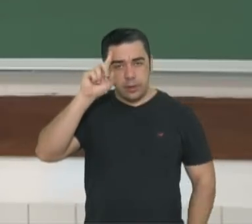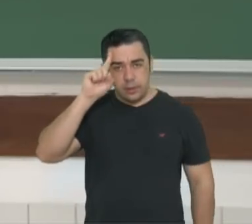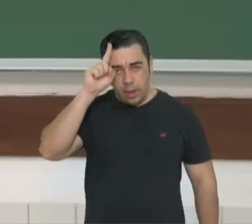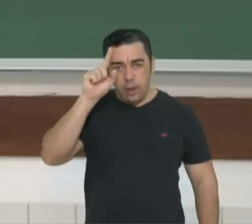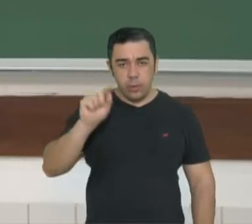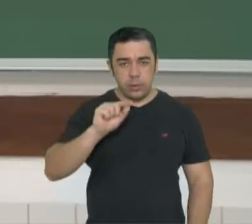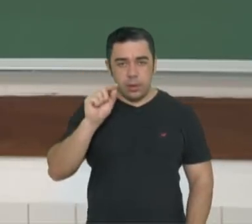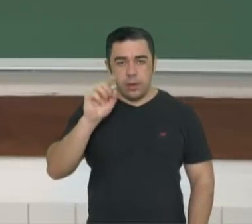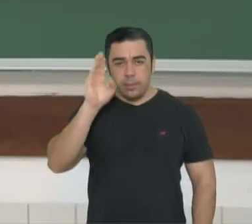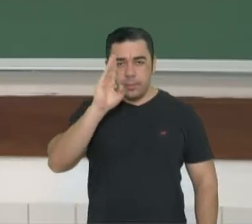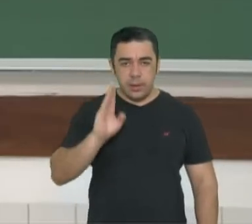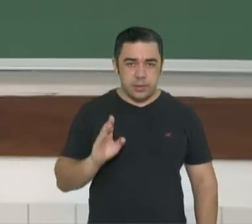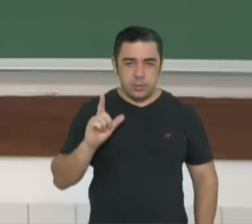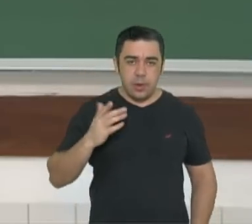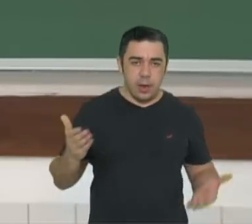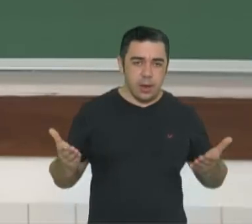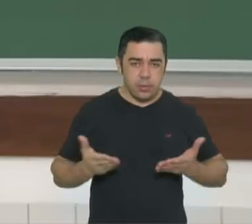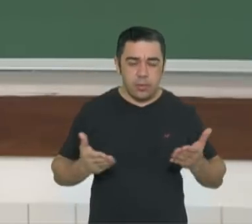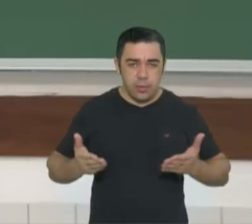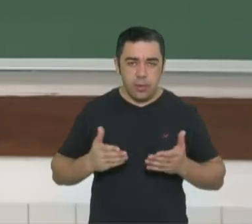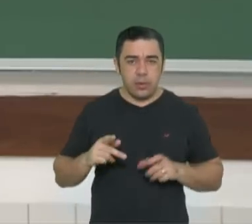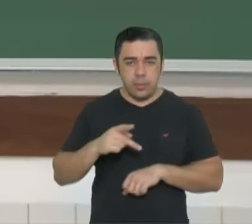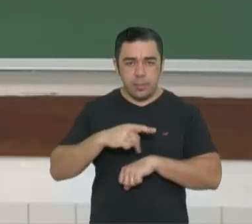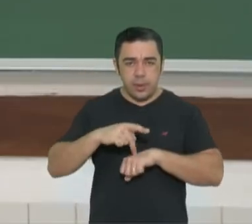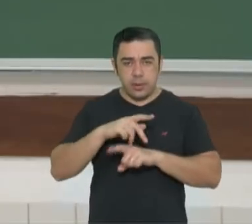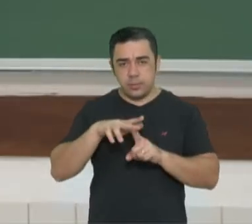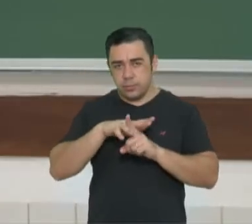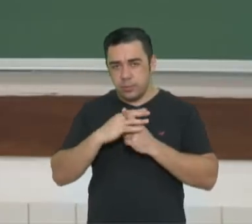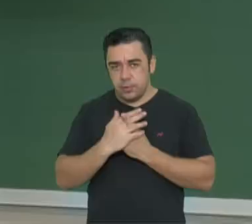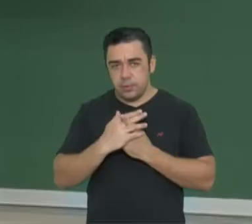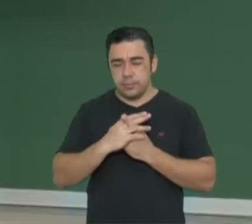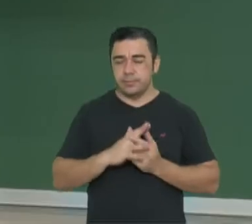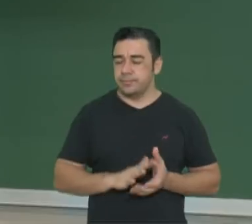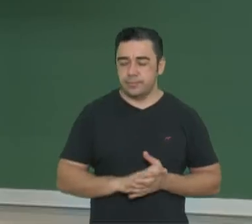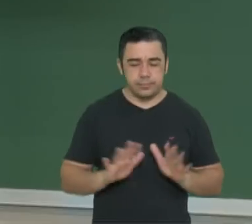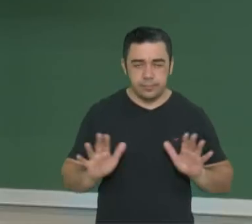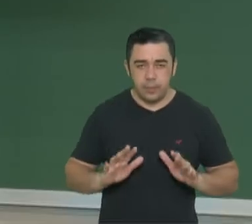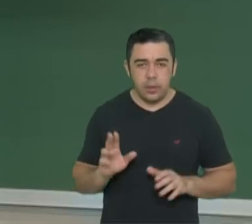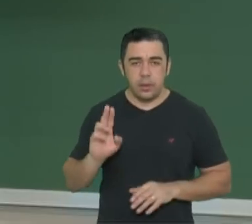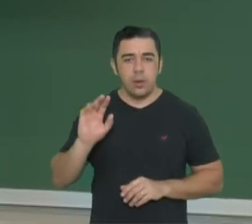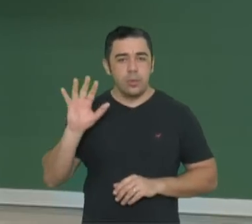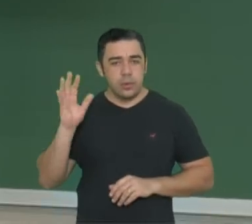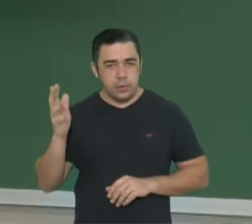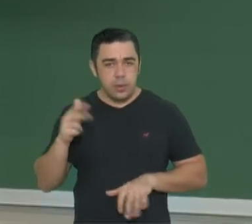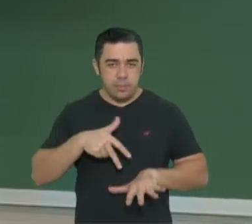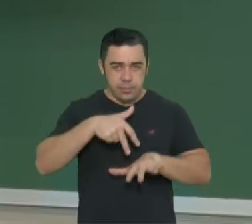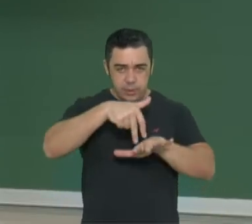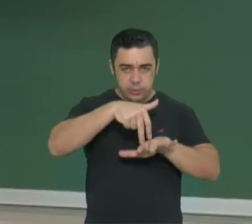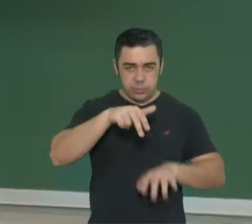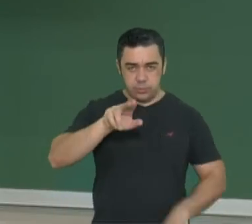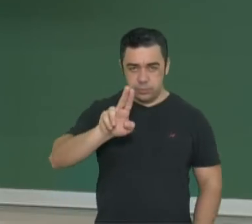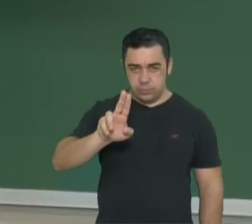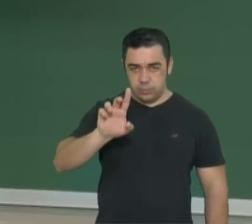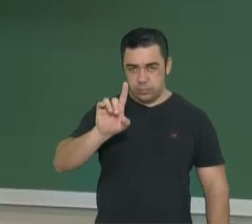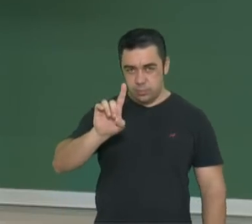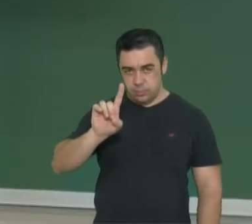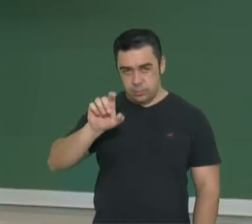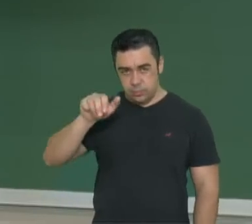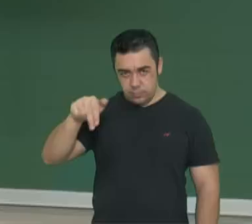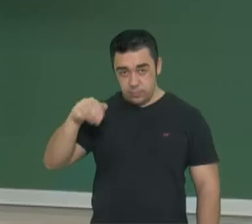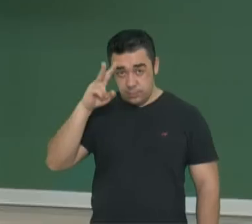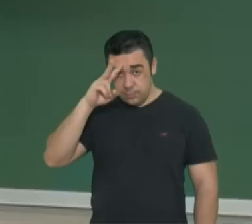país socialista na Guerra Fria. Então, o que aconteceu? A UDN, lembra? Partido ligado, então,